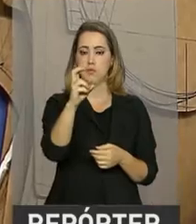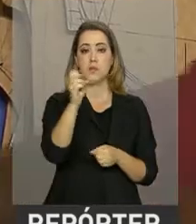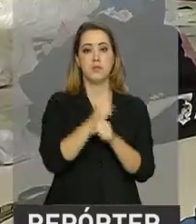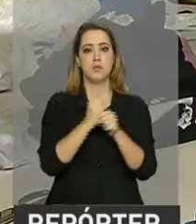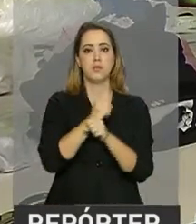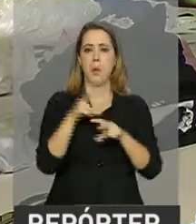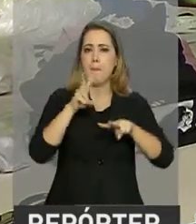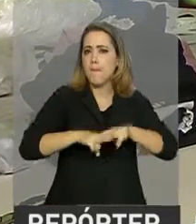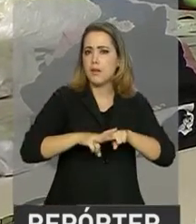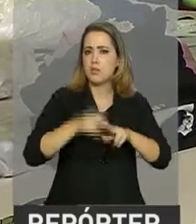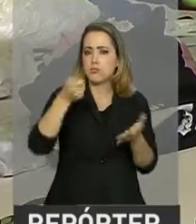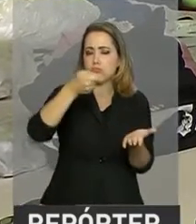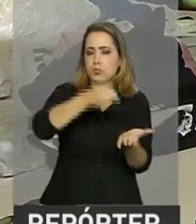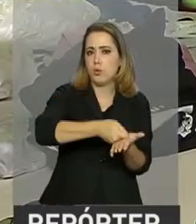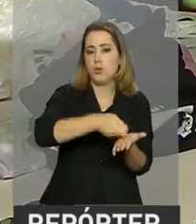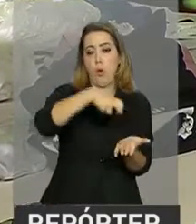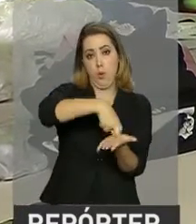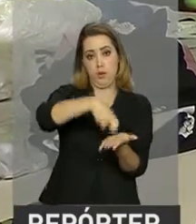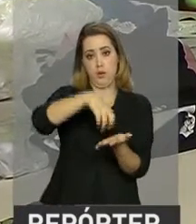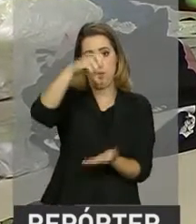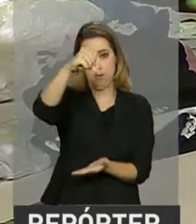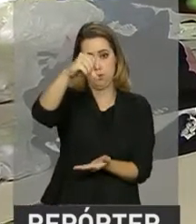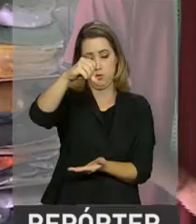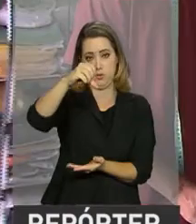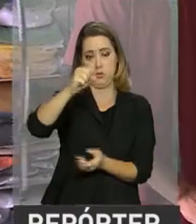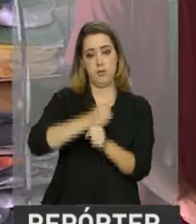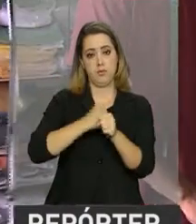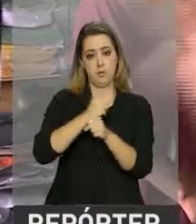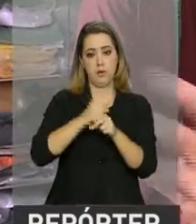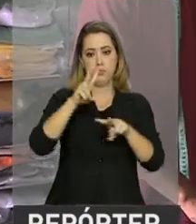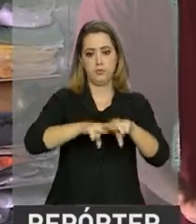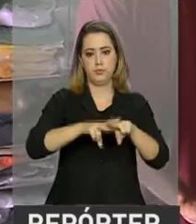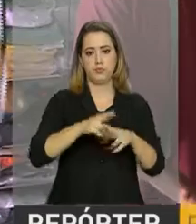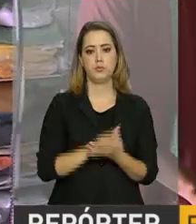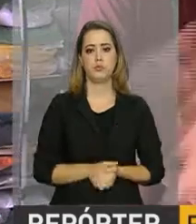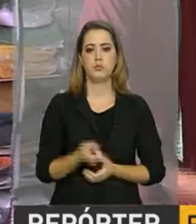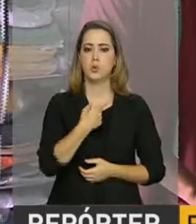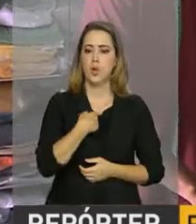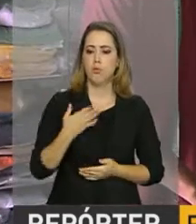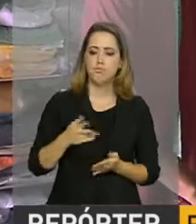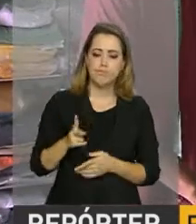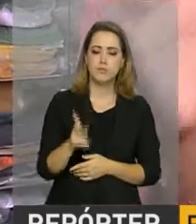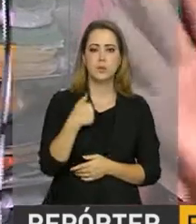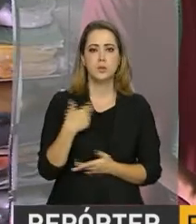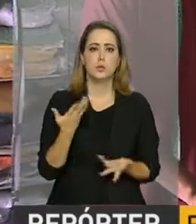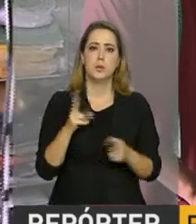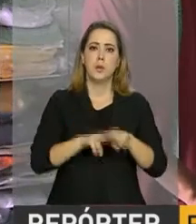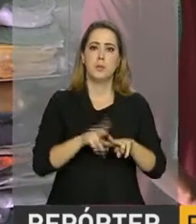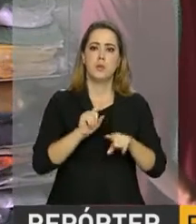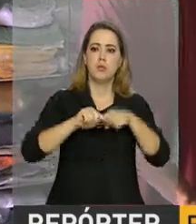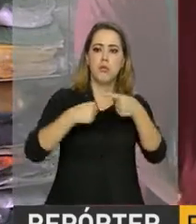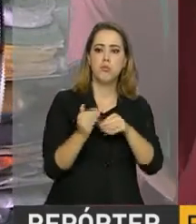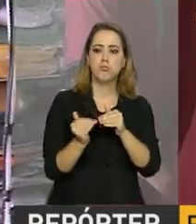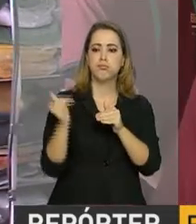preso e condenado a nove anos de prisão em regime fechado por condenados paulo custódio passei um tempo depois subirá para